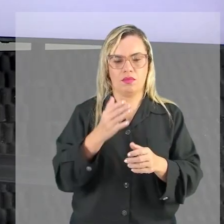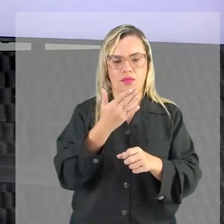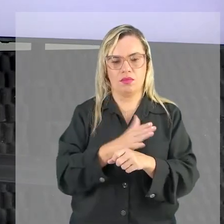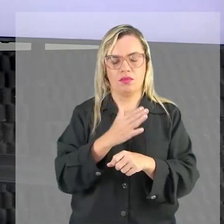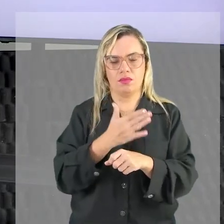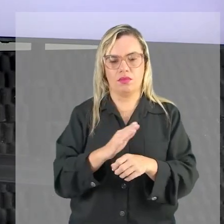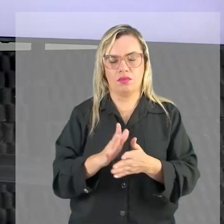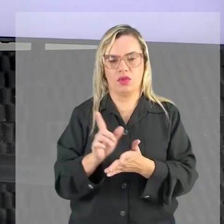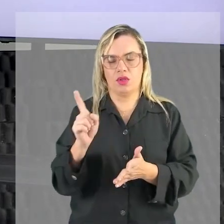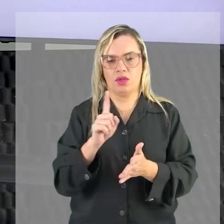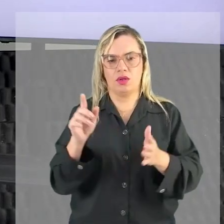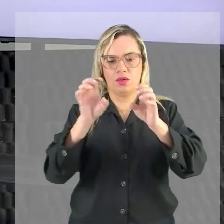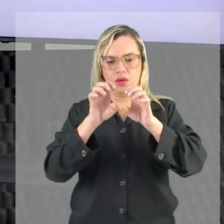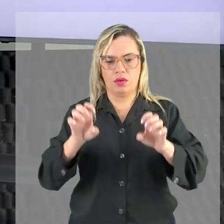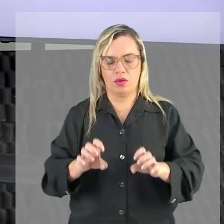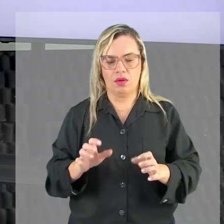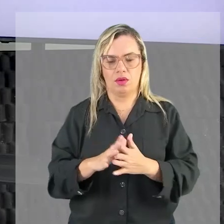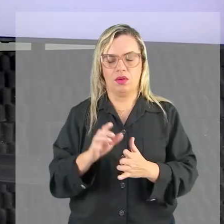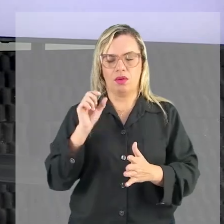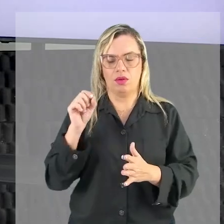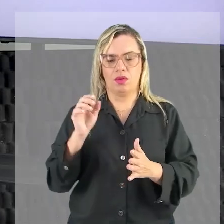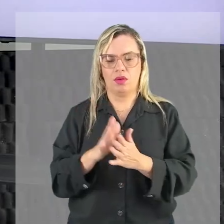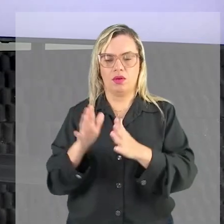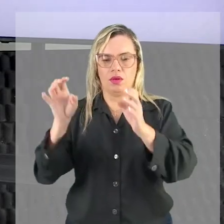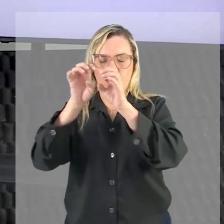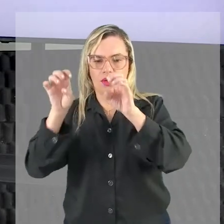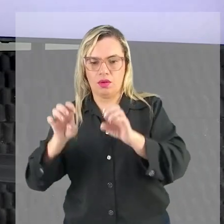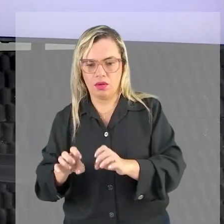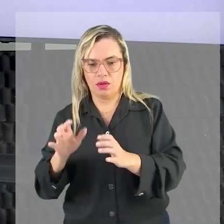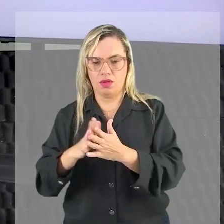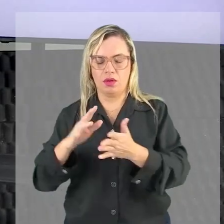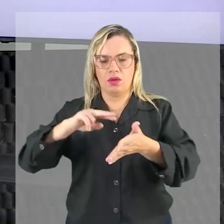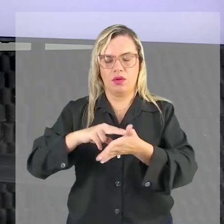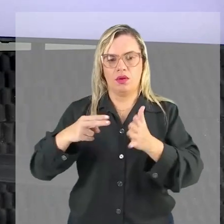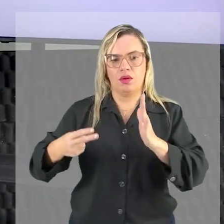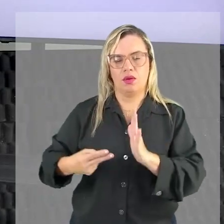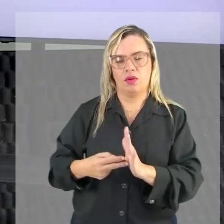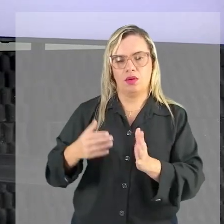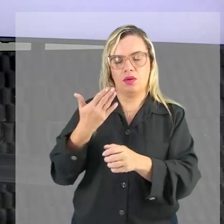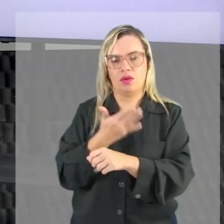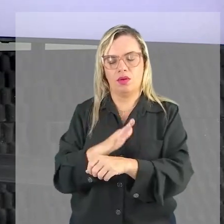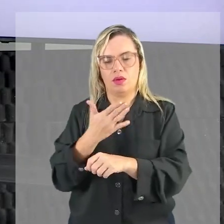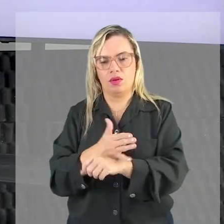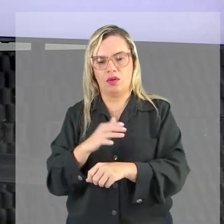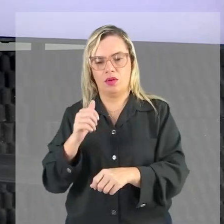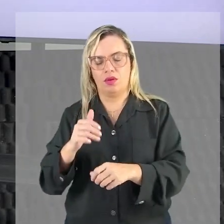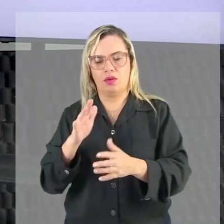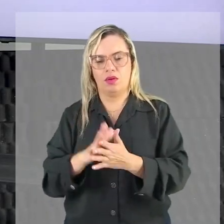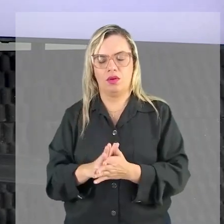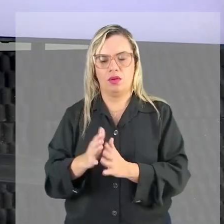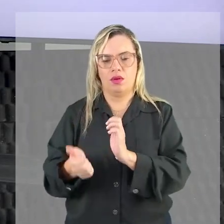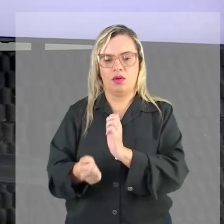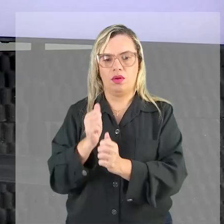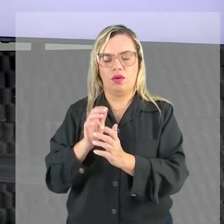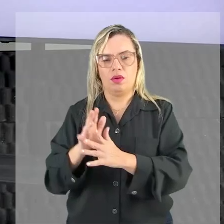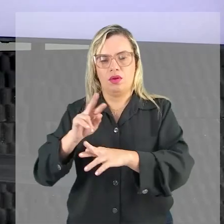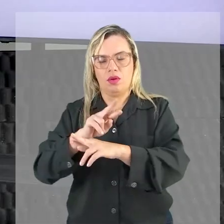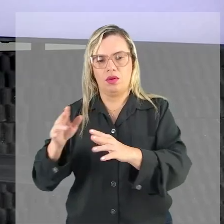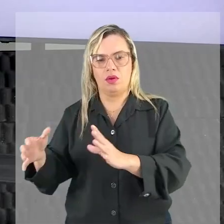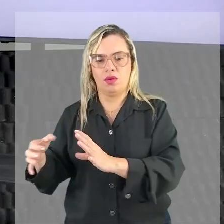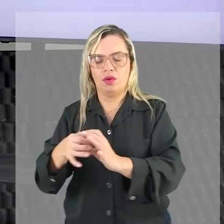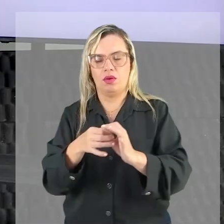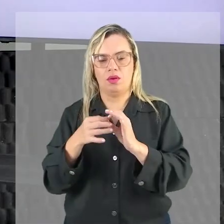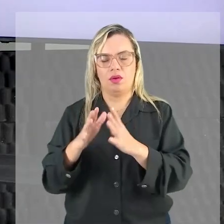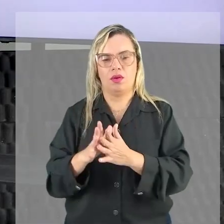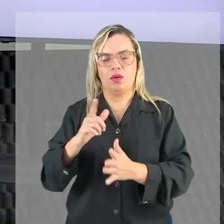estruturada. Atividade física estruturada vai ser o quê? Exercício físico e esportes. Porque